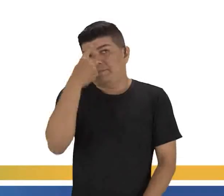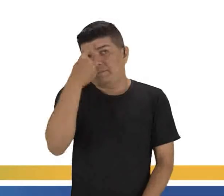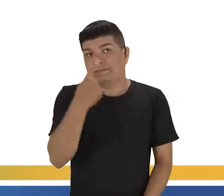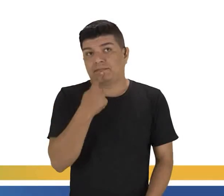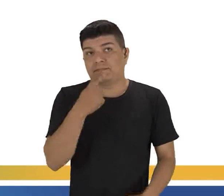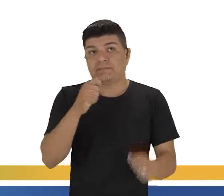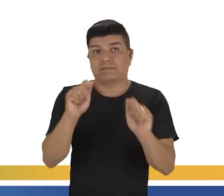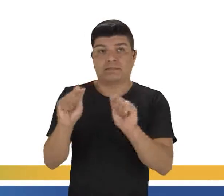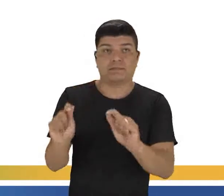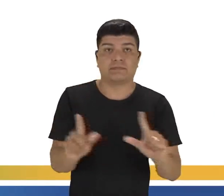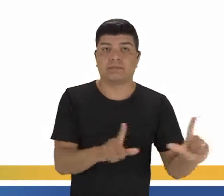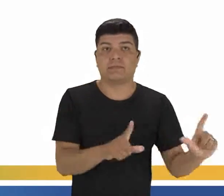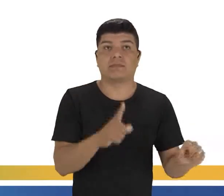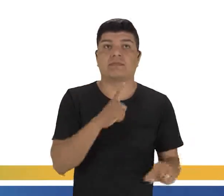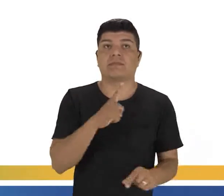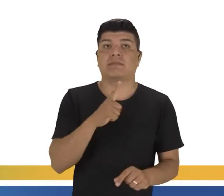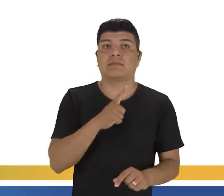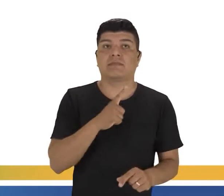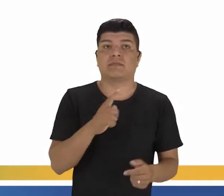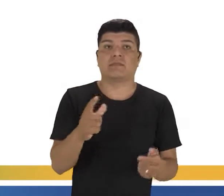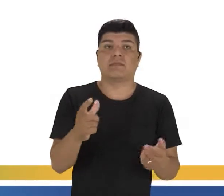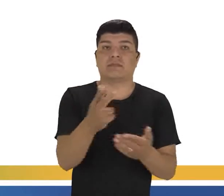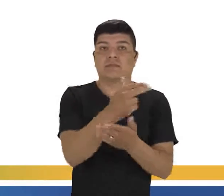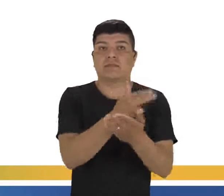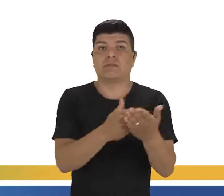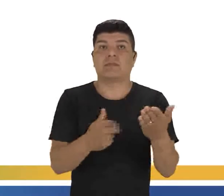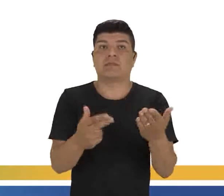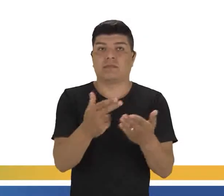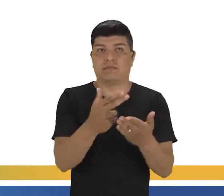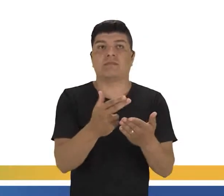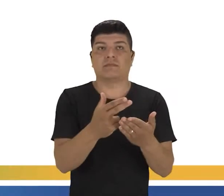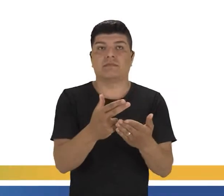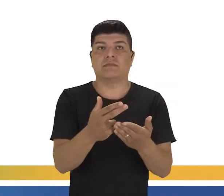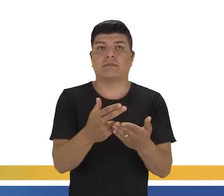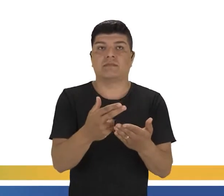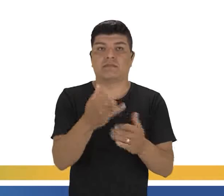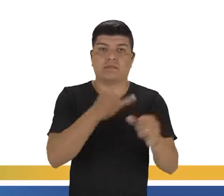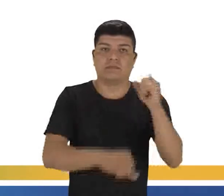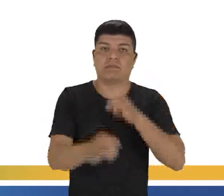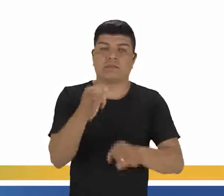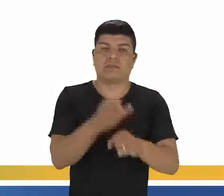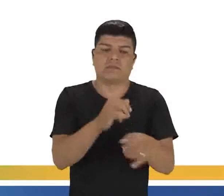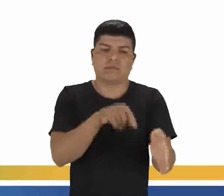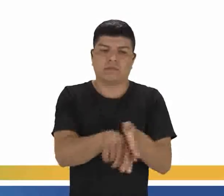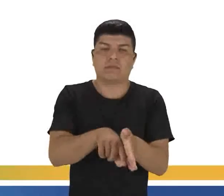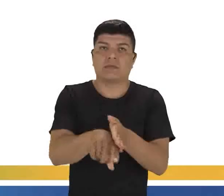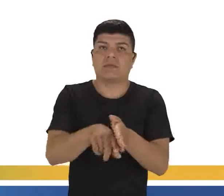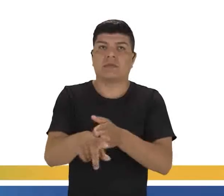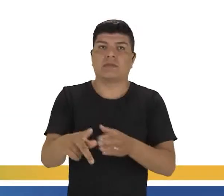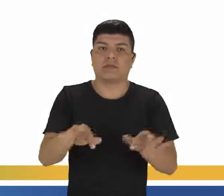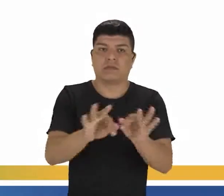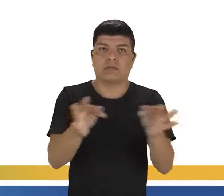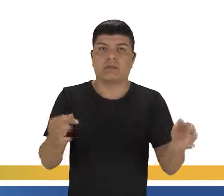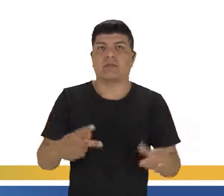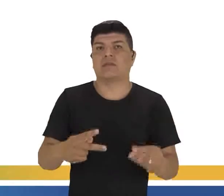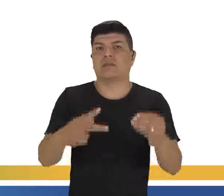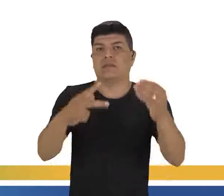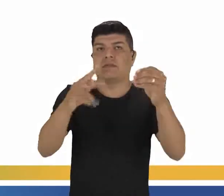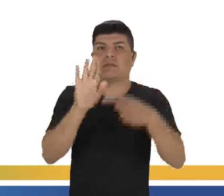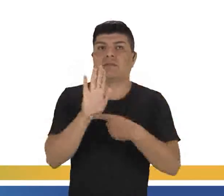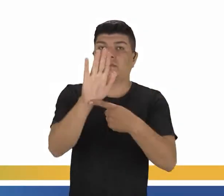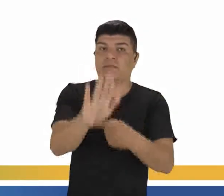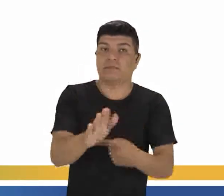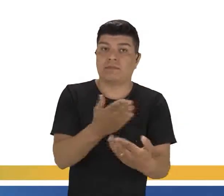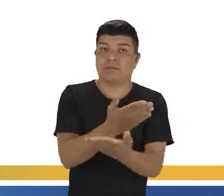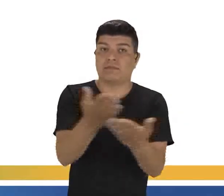gente pode ver um mapa, existem vários mapas que vocês podem olhar na internet sobre a síntese de proteína, para que possam